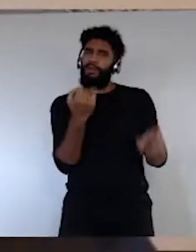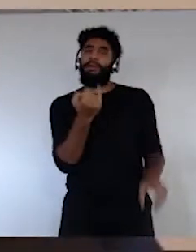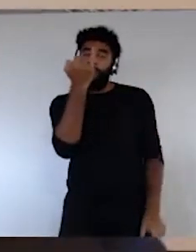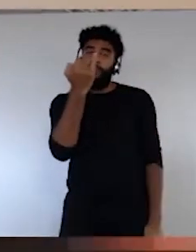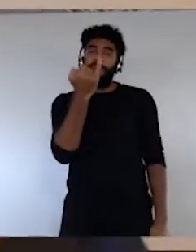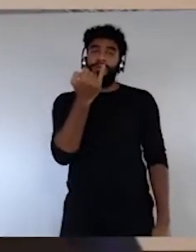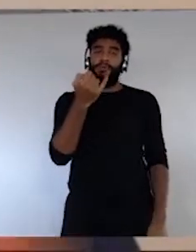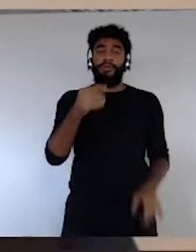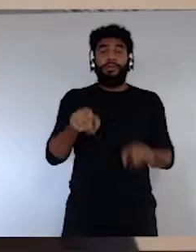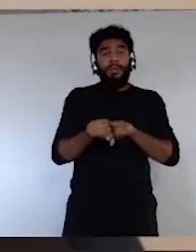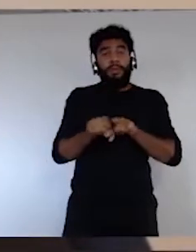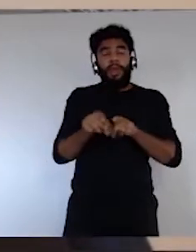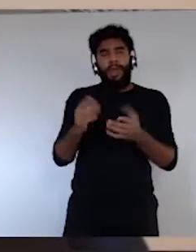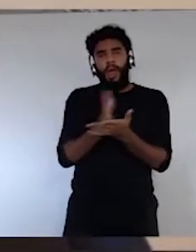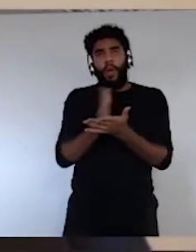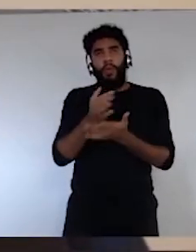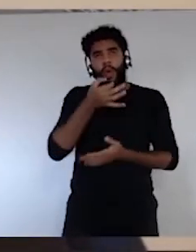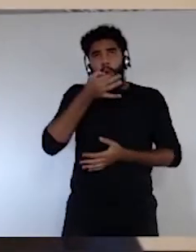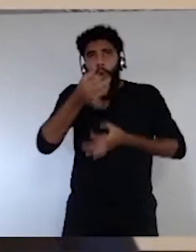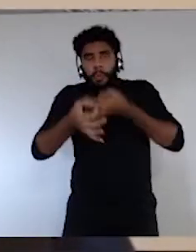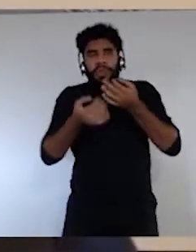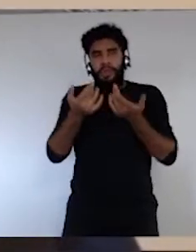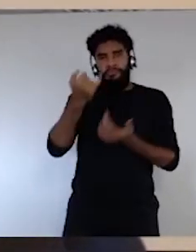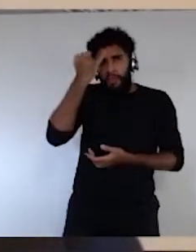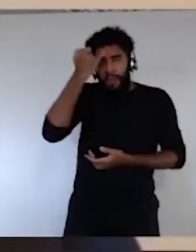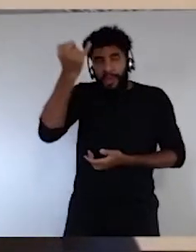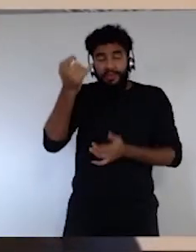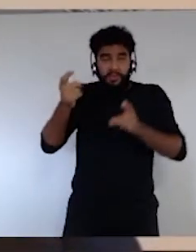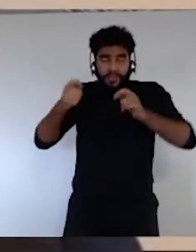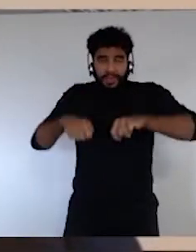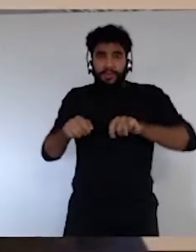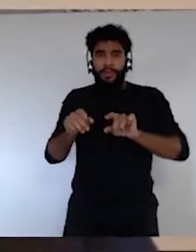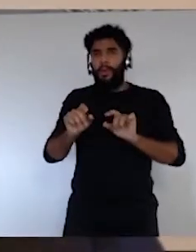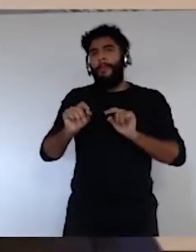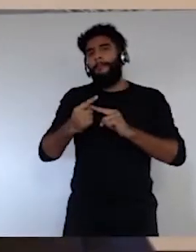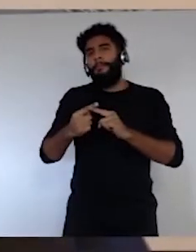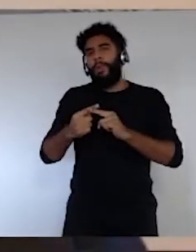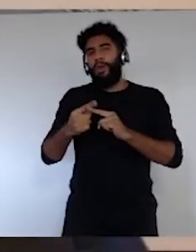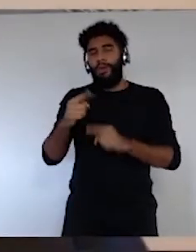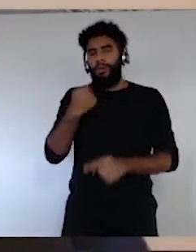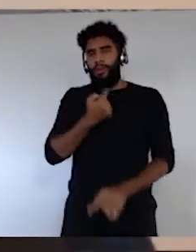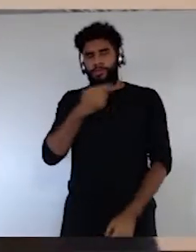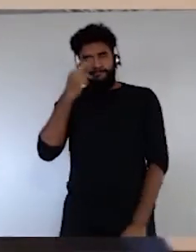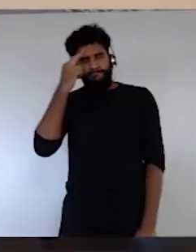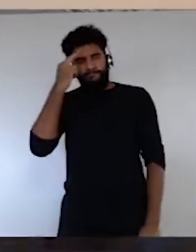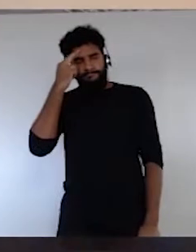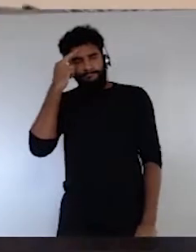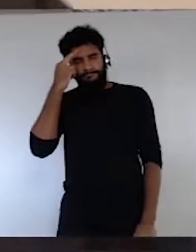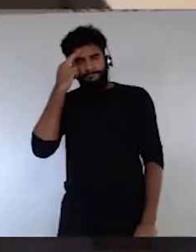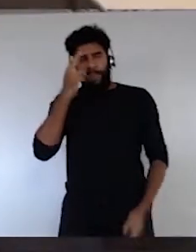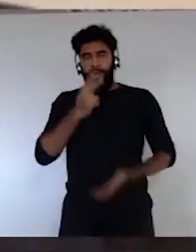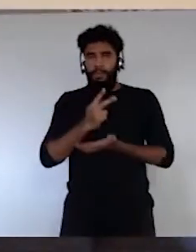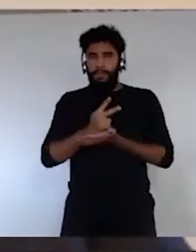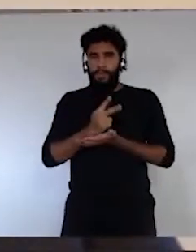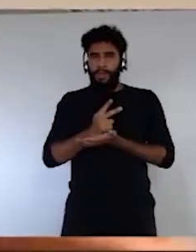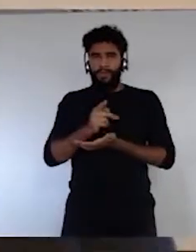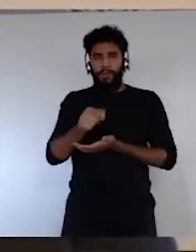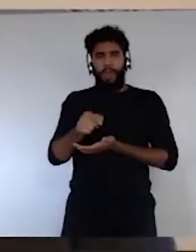trazer algumas sugestões, ideias, na medida do possível, a fim de que as nossas observações, ainda que elas